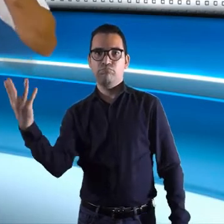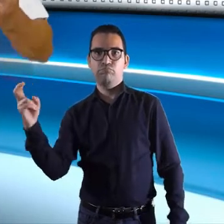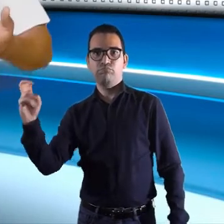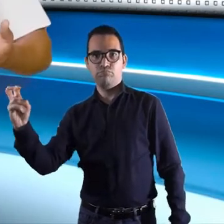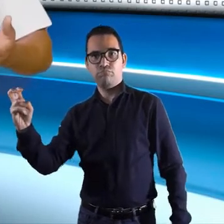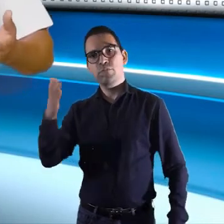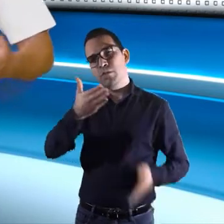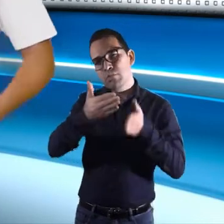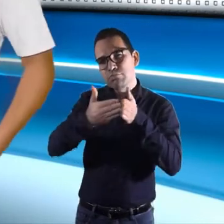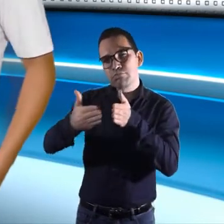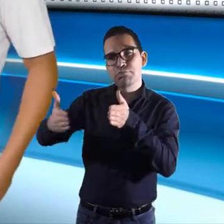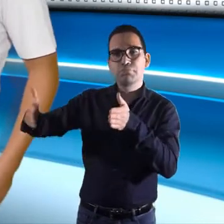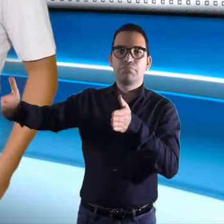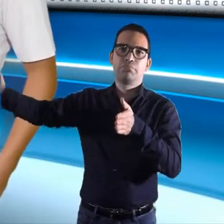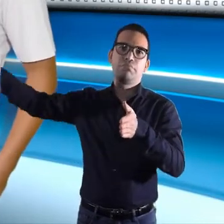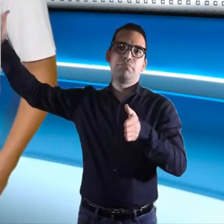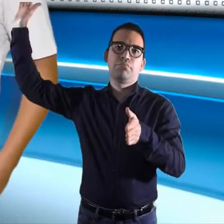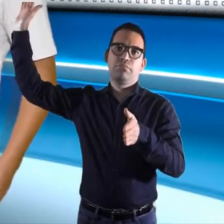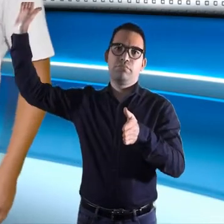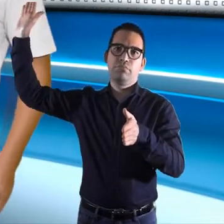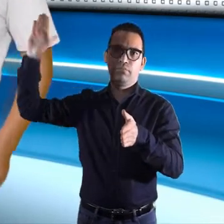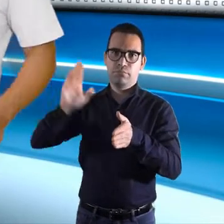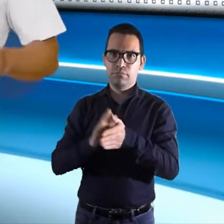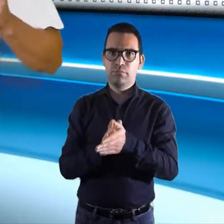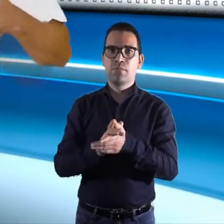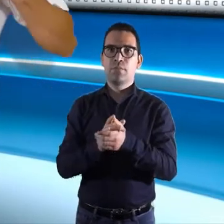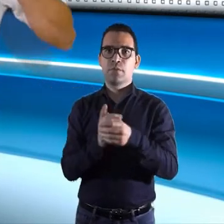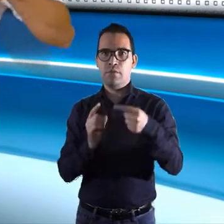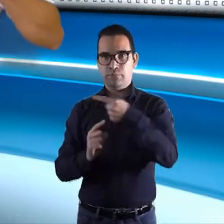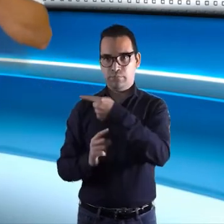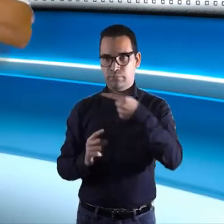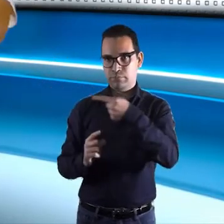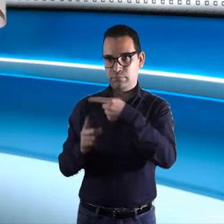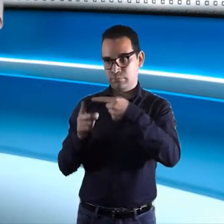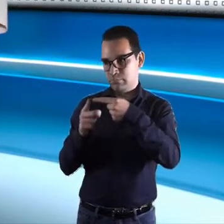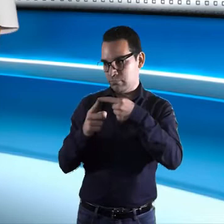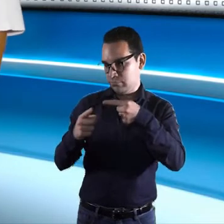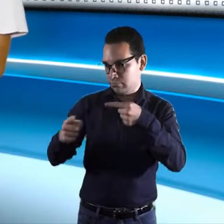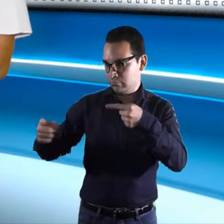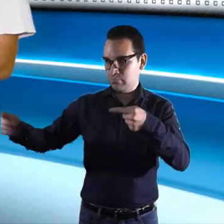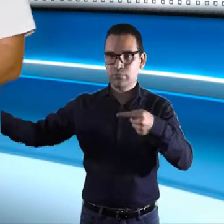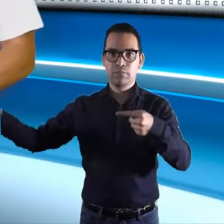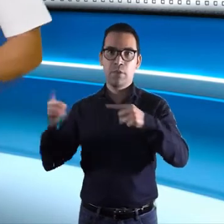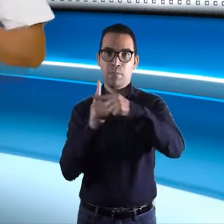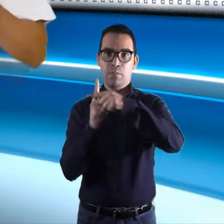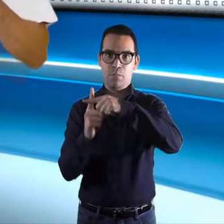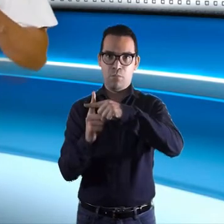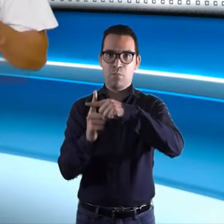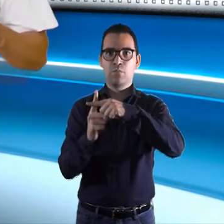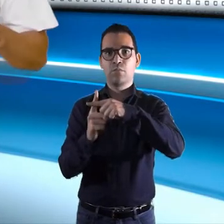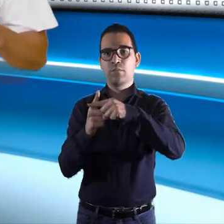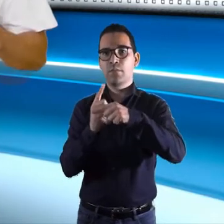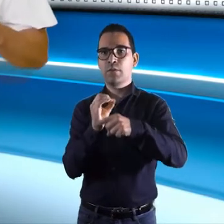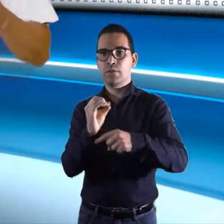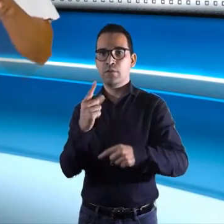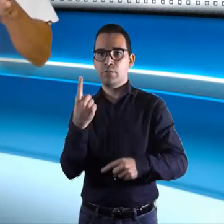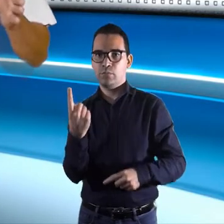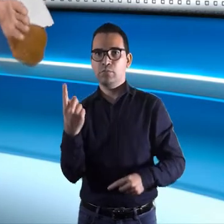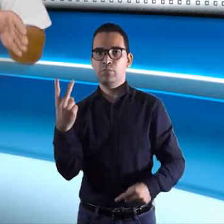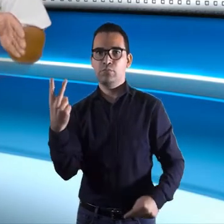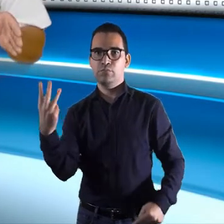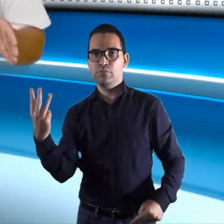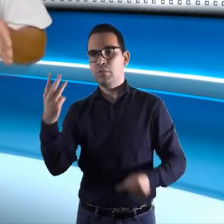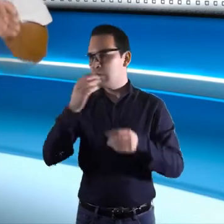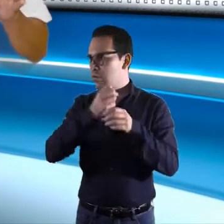4 e assim por diante. Esta flecha aqui indica que a contagem continua. É por isso que diz que